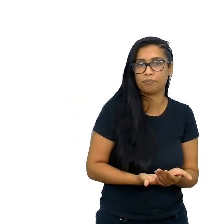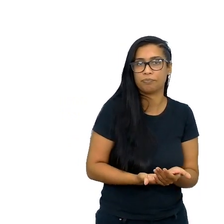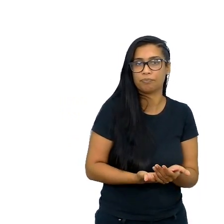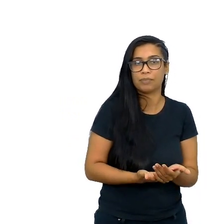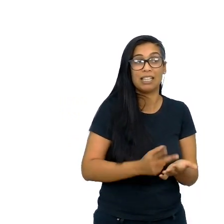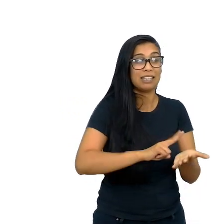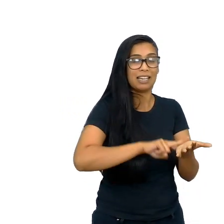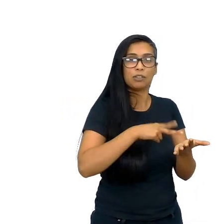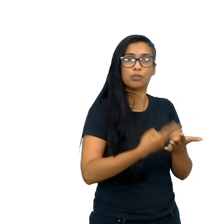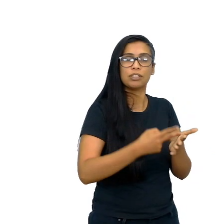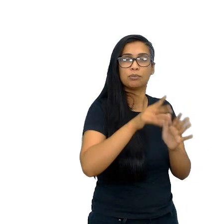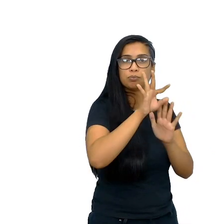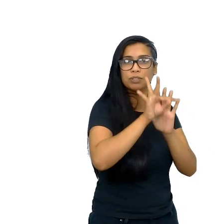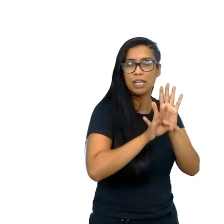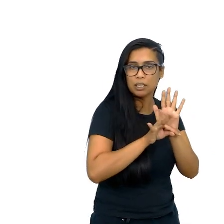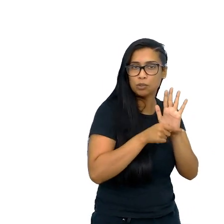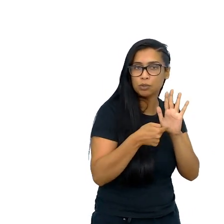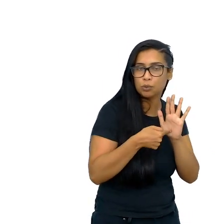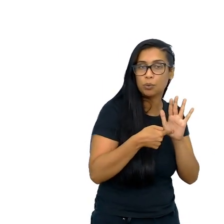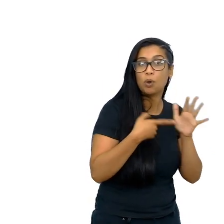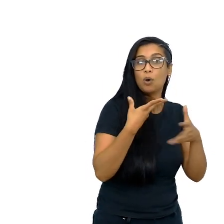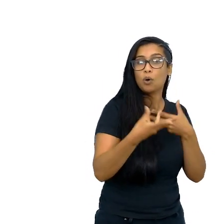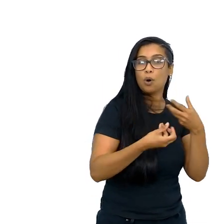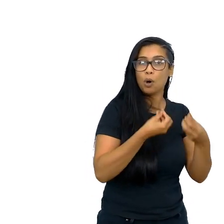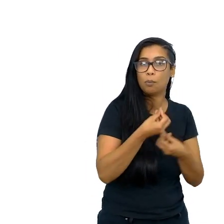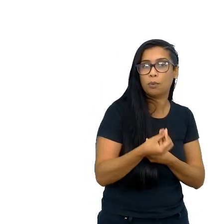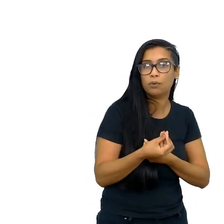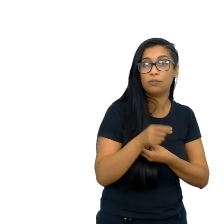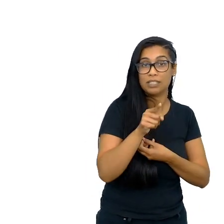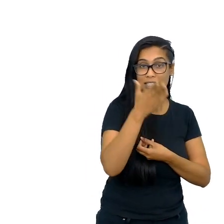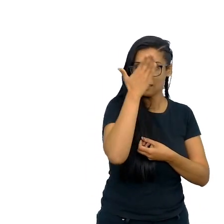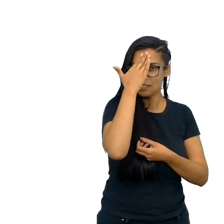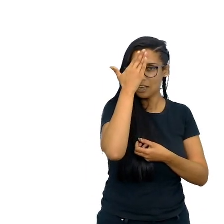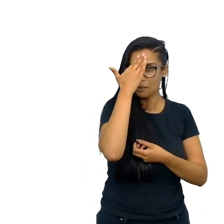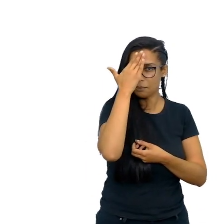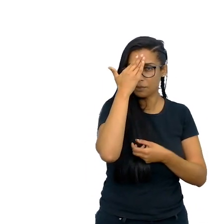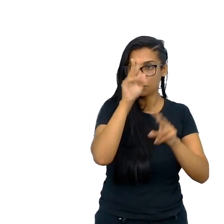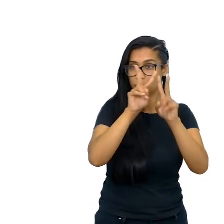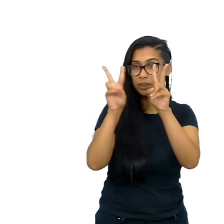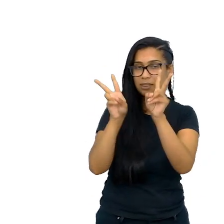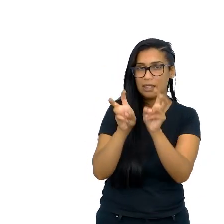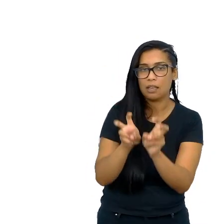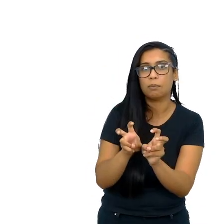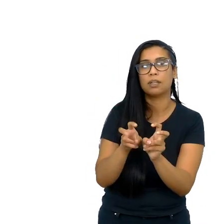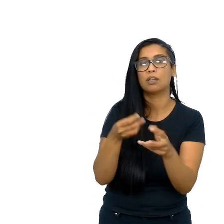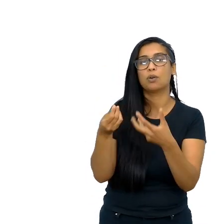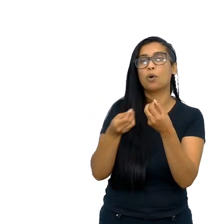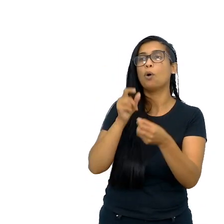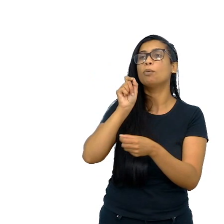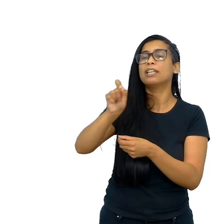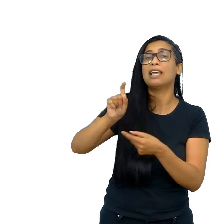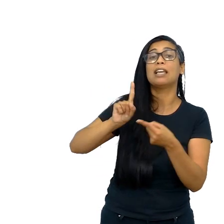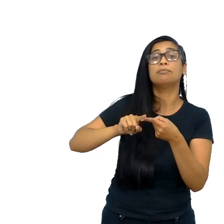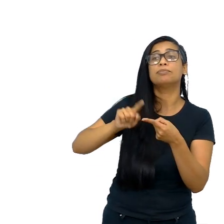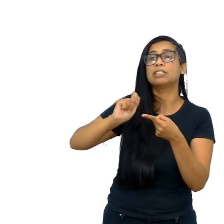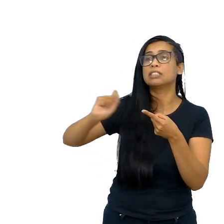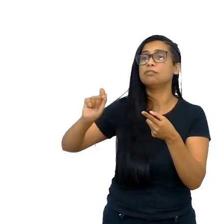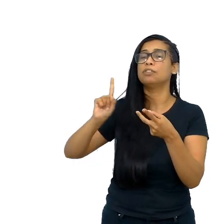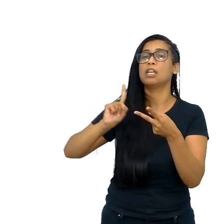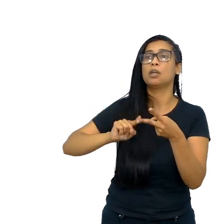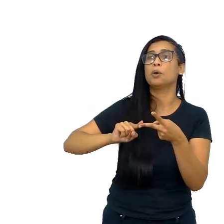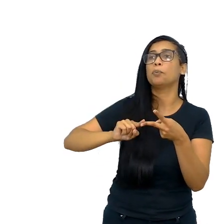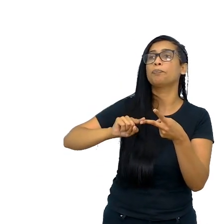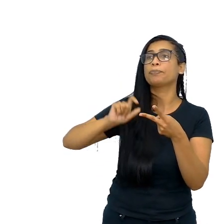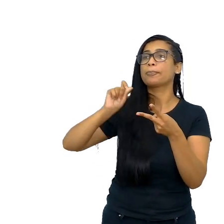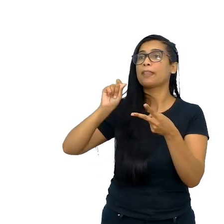na sociedade, quais são as ideologias, e por aí afora nós podemos imaginar, né, a situação em que se escreve, em